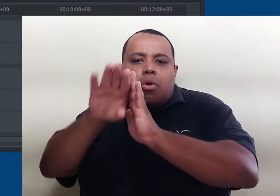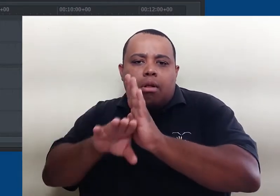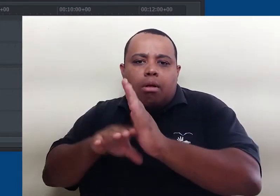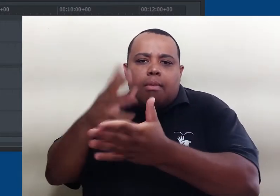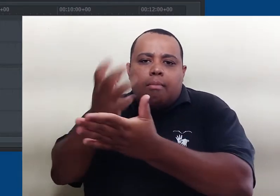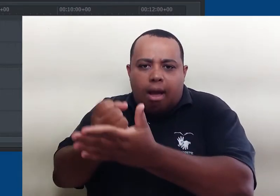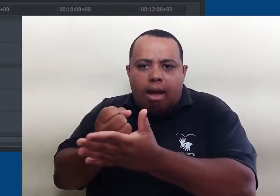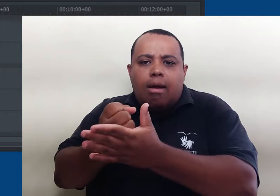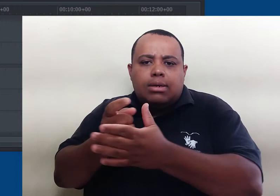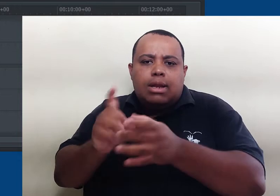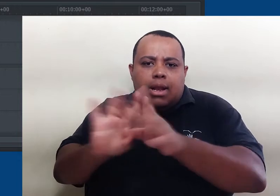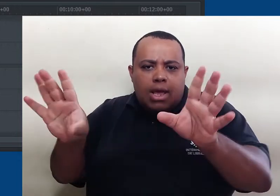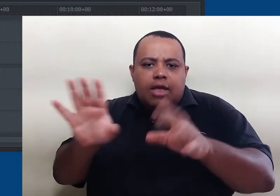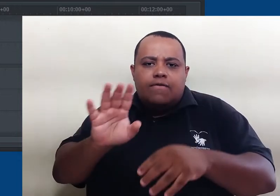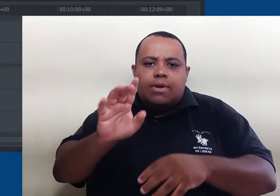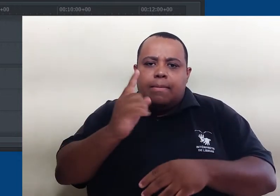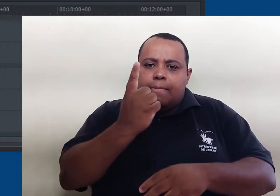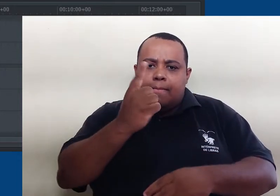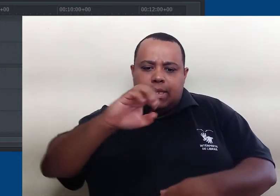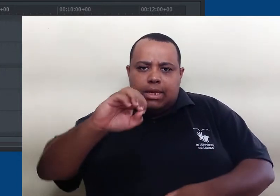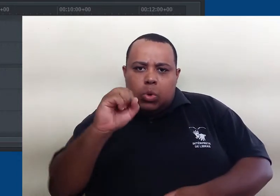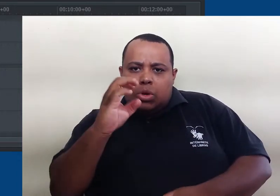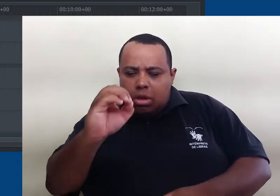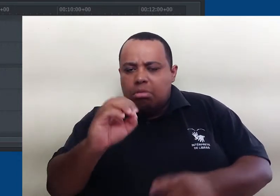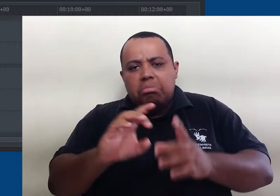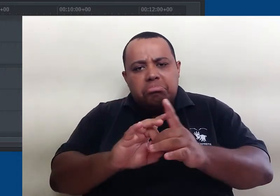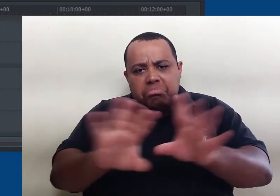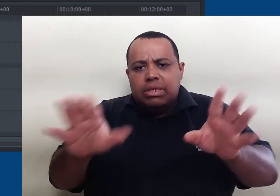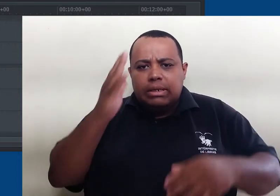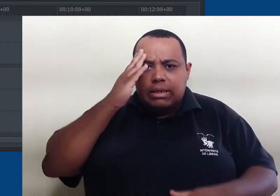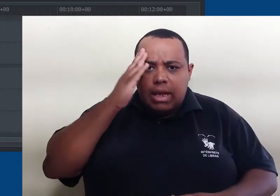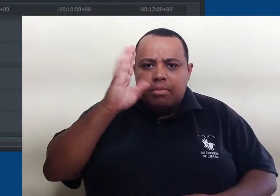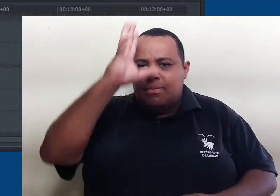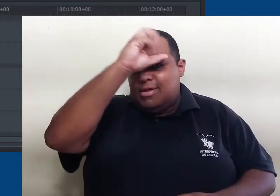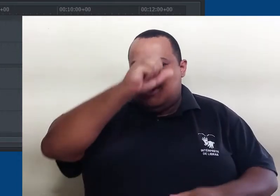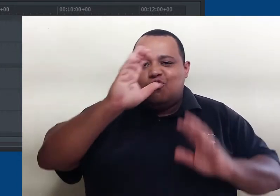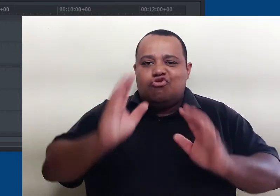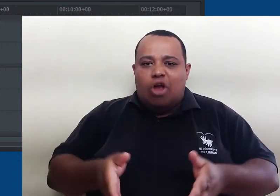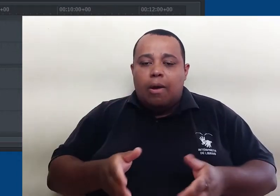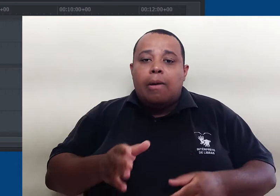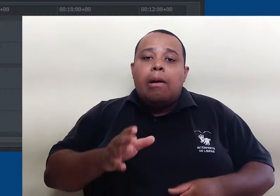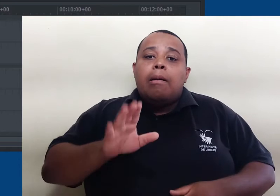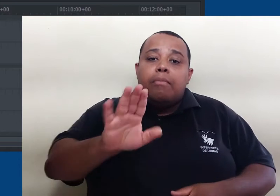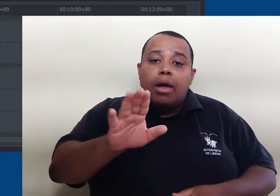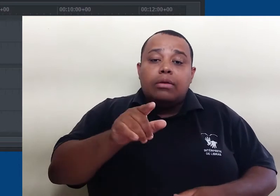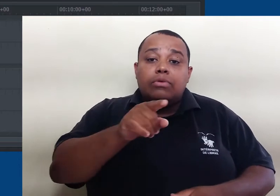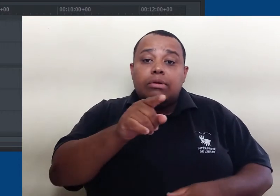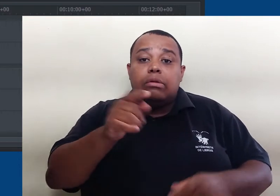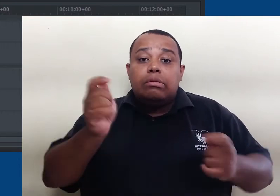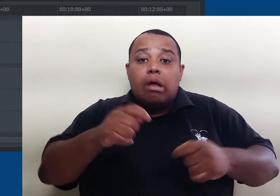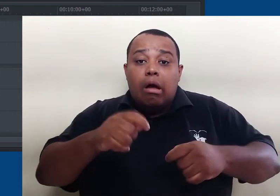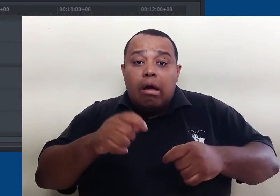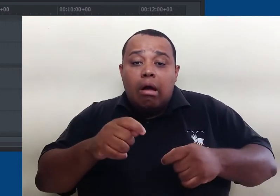essa funcionalidade de exportar em 1080, você tem essa possibilidade. Mas o que eu quero deixar para vocês é meio que um padrão ideal, caso vocês consigam no futuro